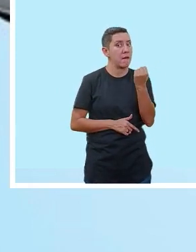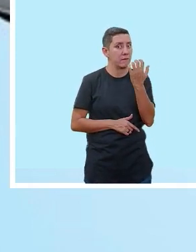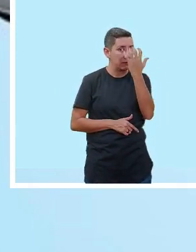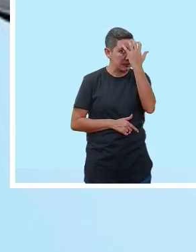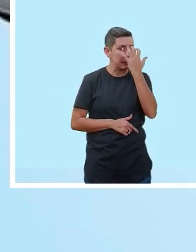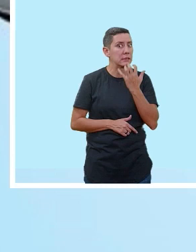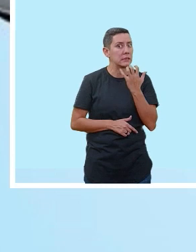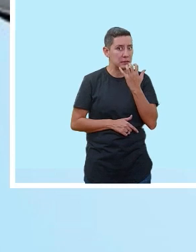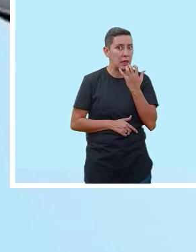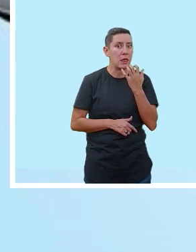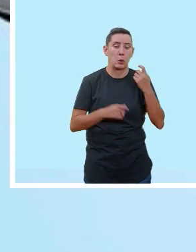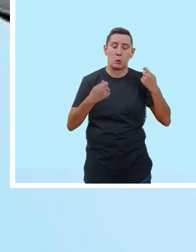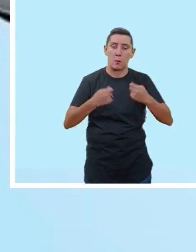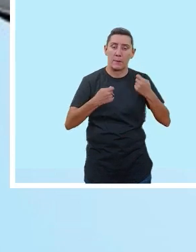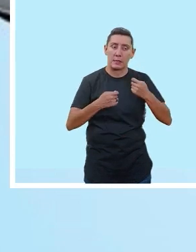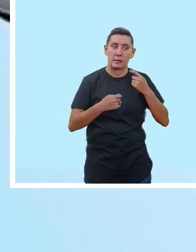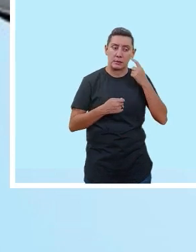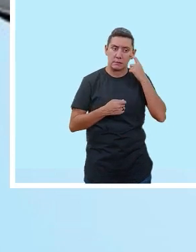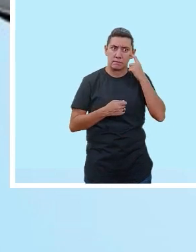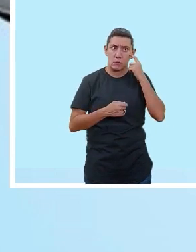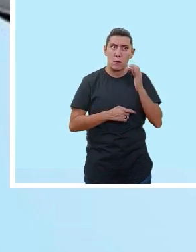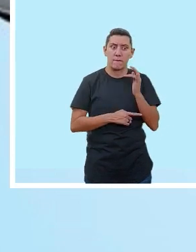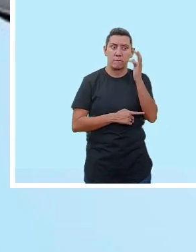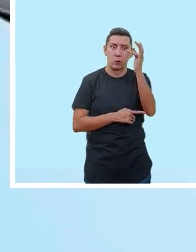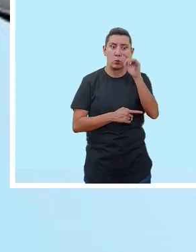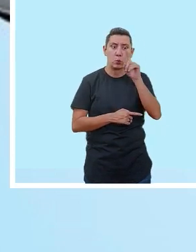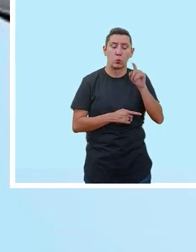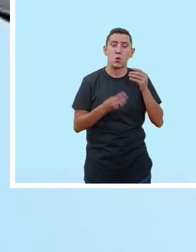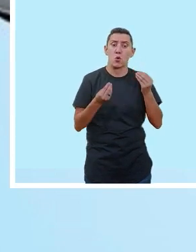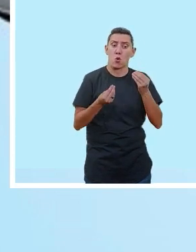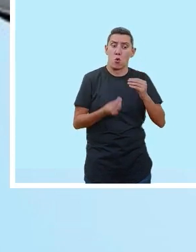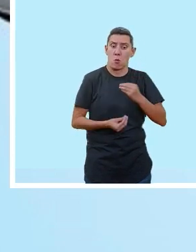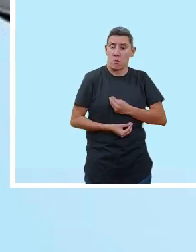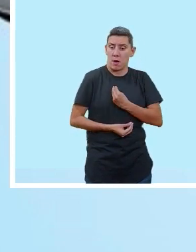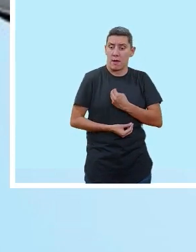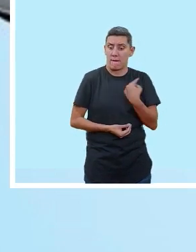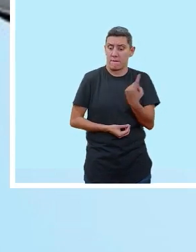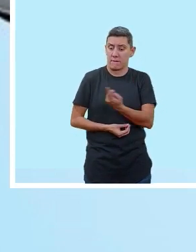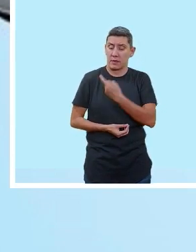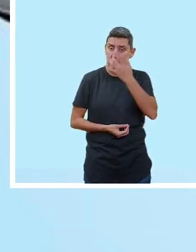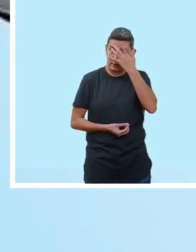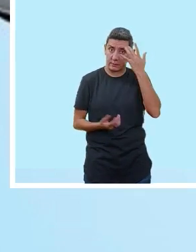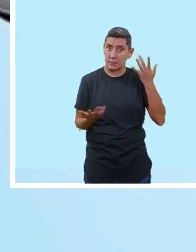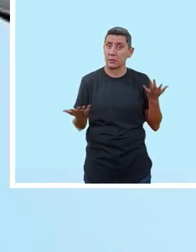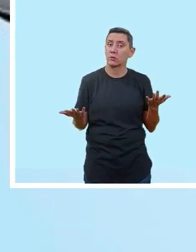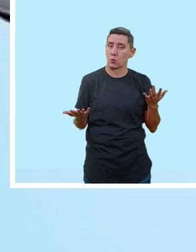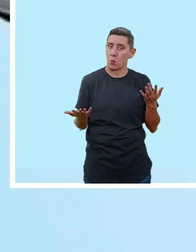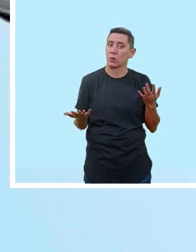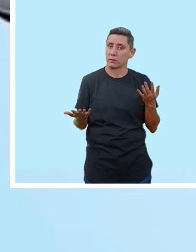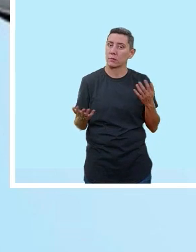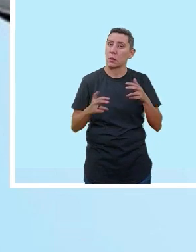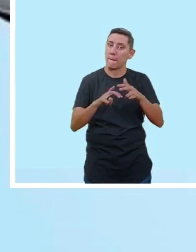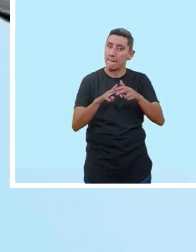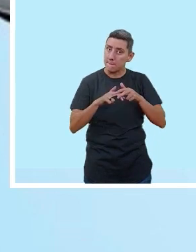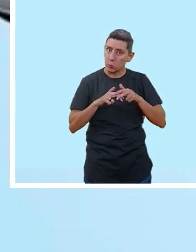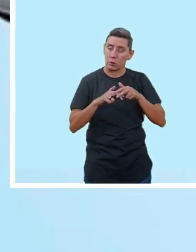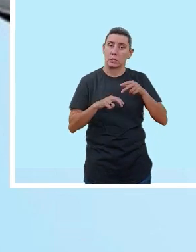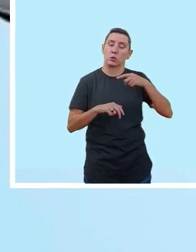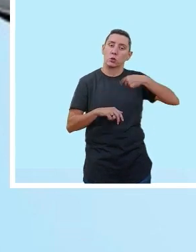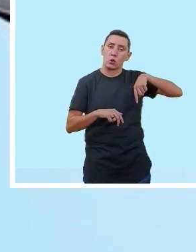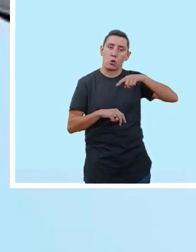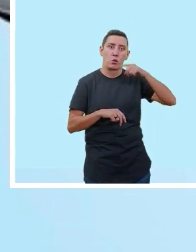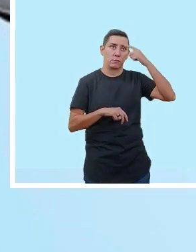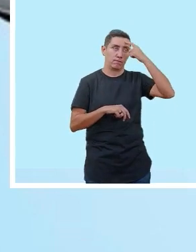uma série de consequências em relação à vida no planeta Terra. Então, esse é o principal motivo pelo qual nós